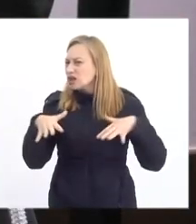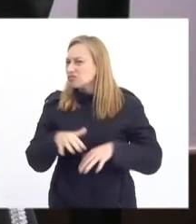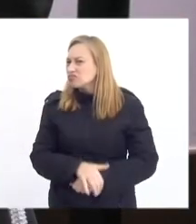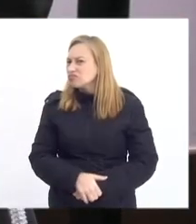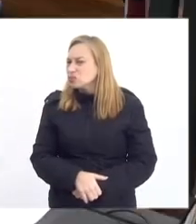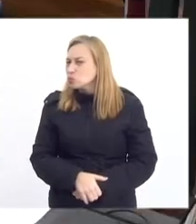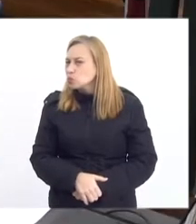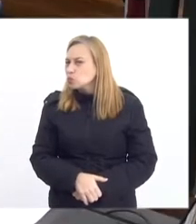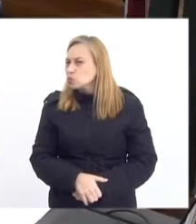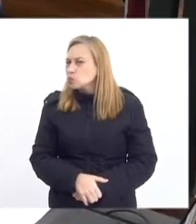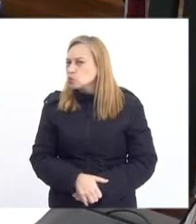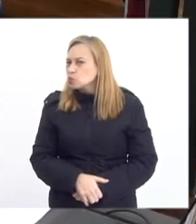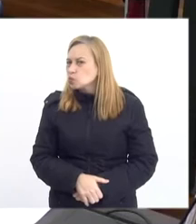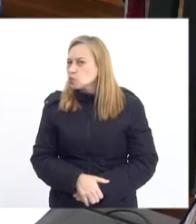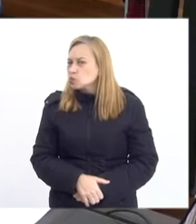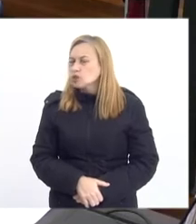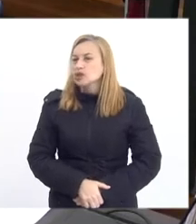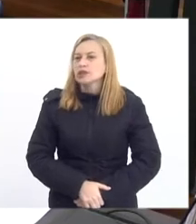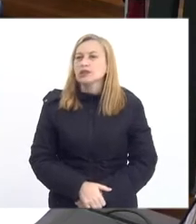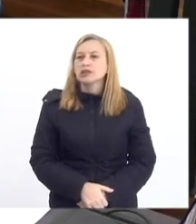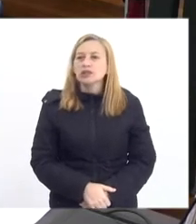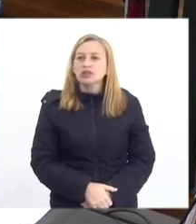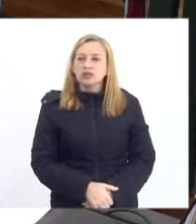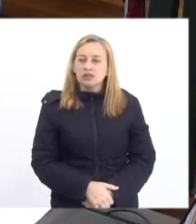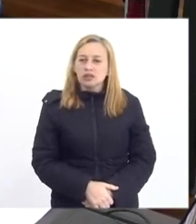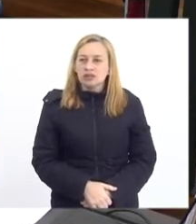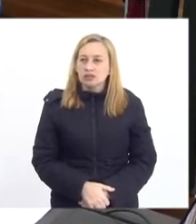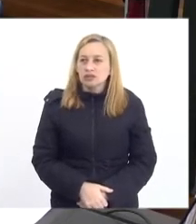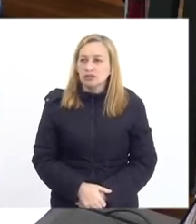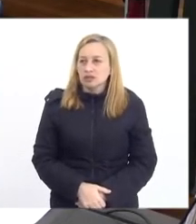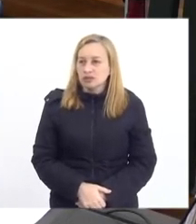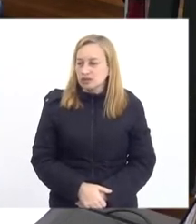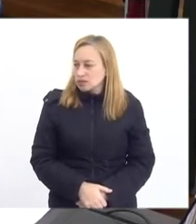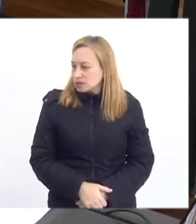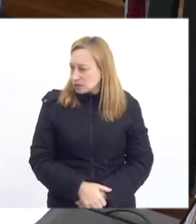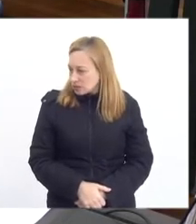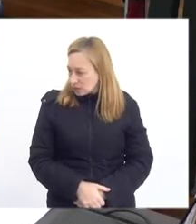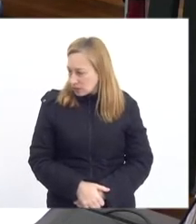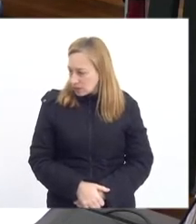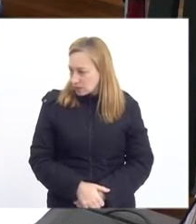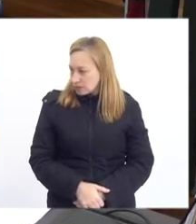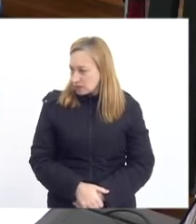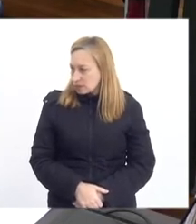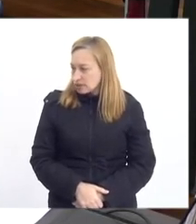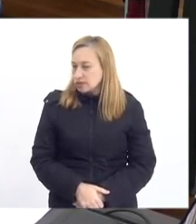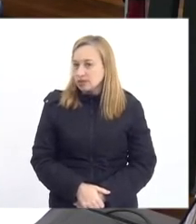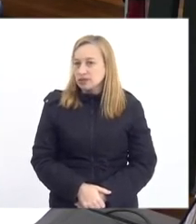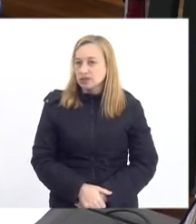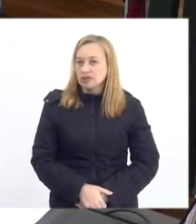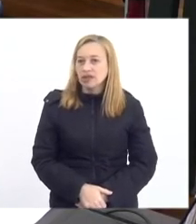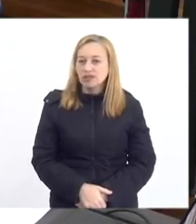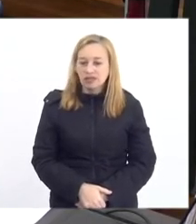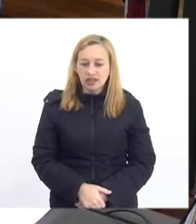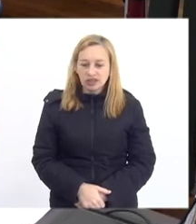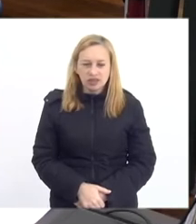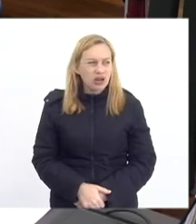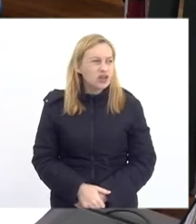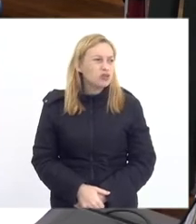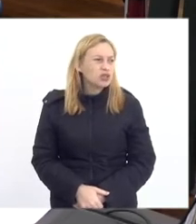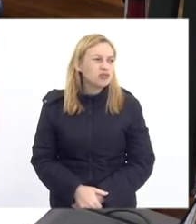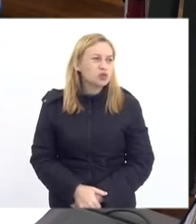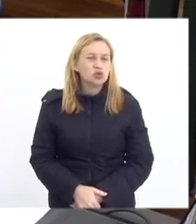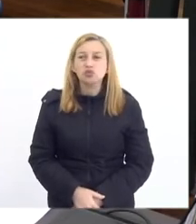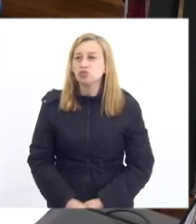arquivado. Mas é porque o outro que ele estava alterando, esse aqui ele está alterando a lei. Ali. Mas o que está na pauta? Tem na pauta